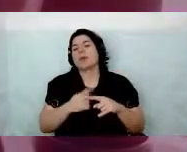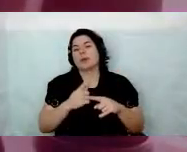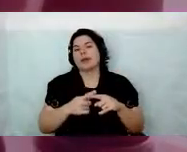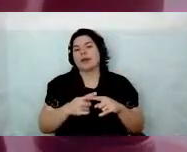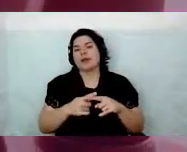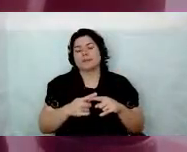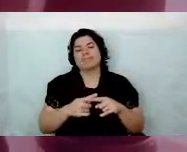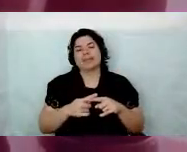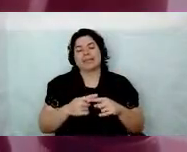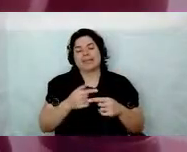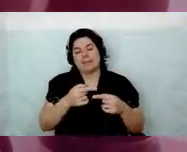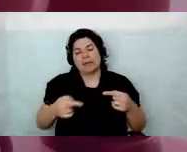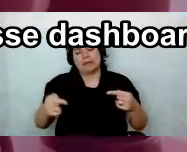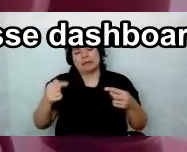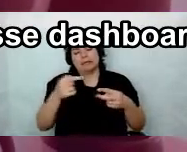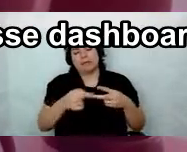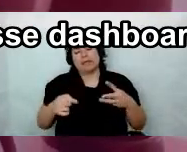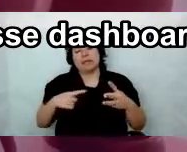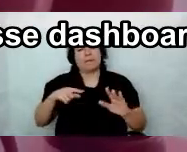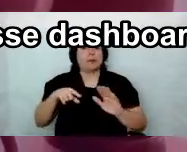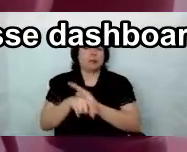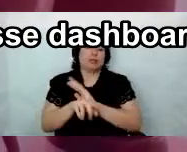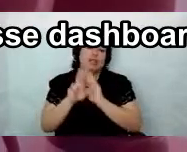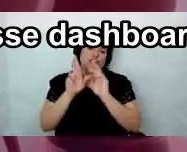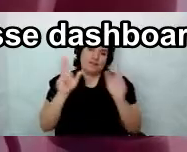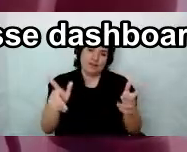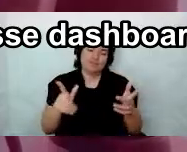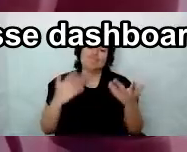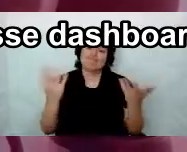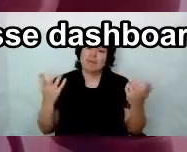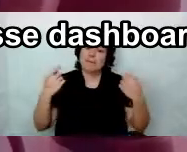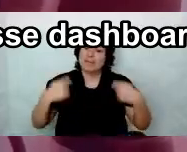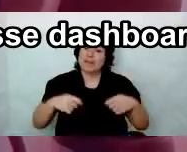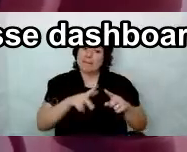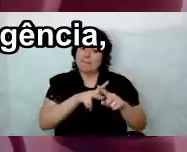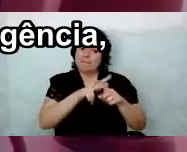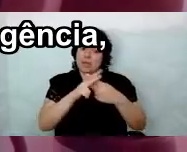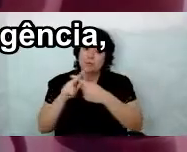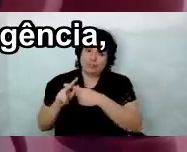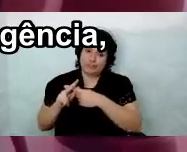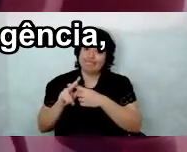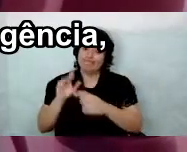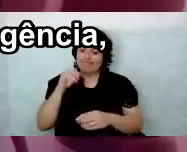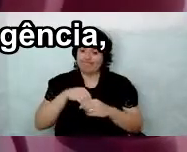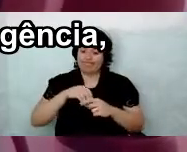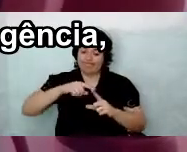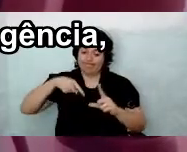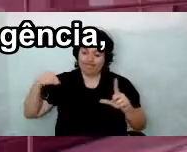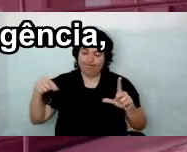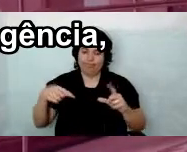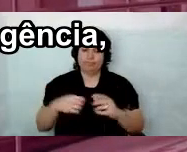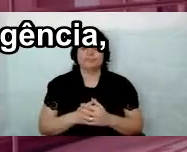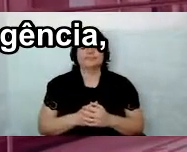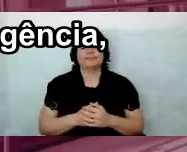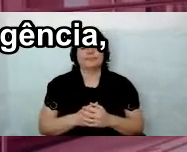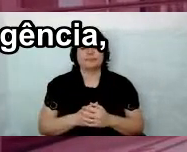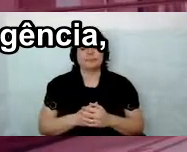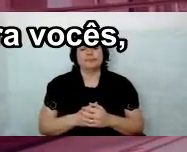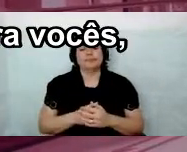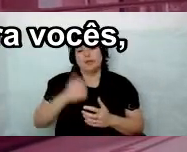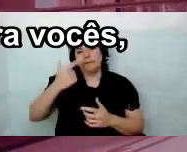cada semana uma pergunta diferente e tinha que ter uma manutenção nesse dashboard. Aqui falar um pouco sobre a